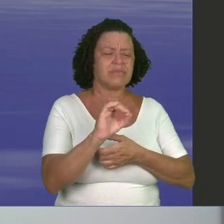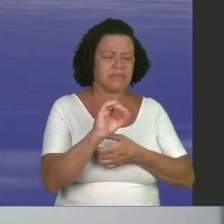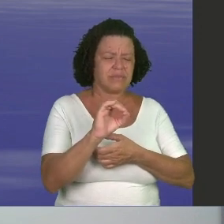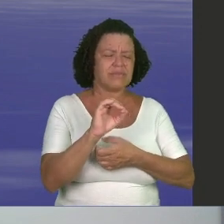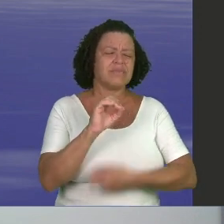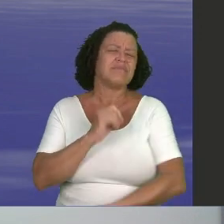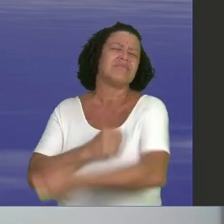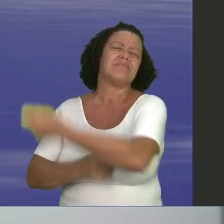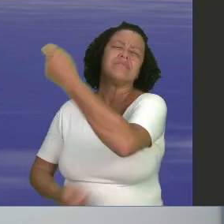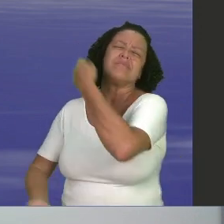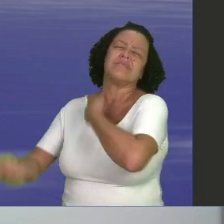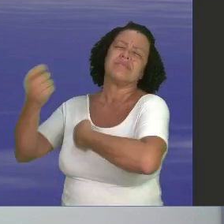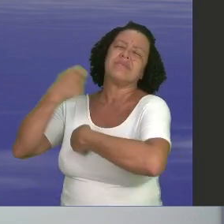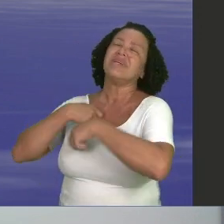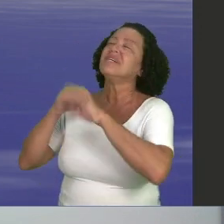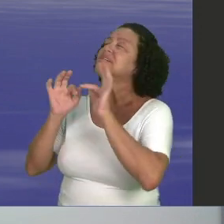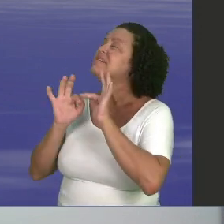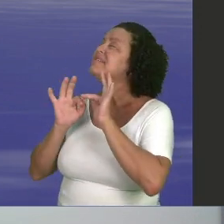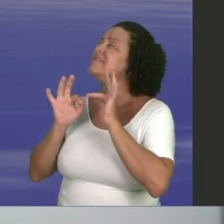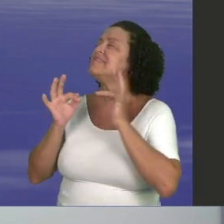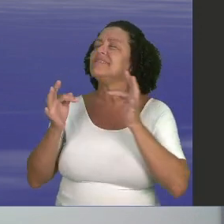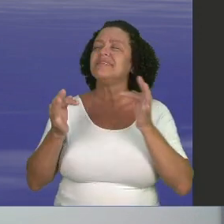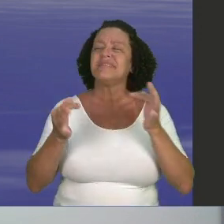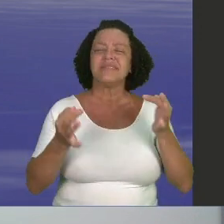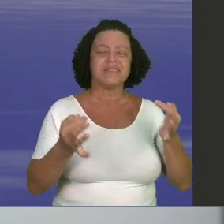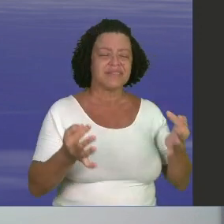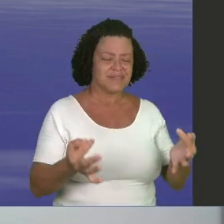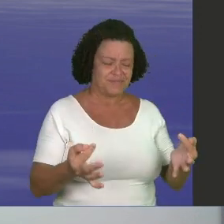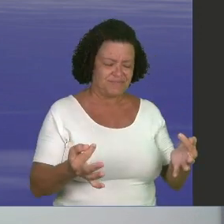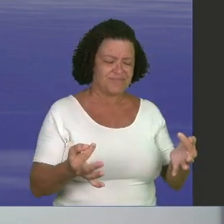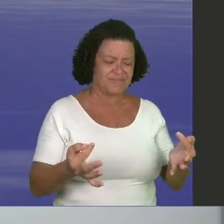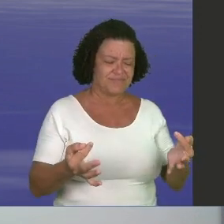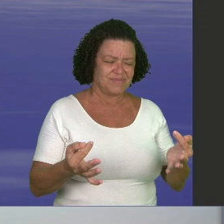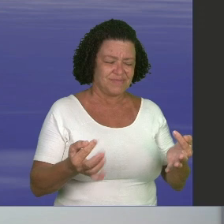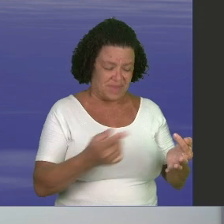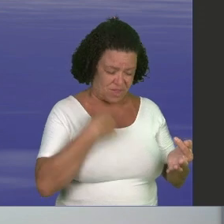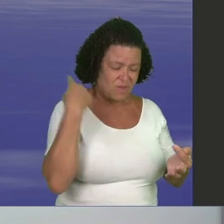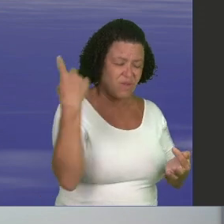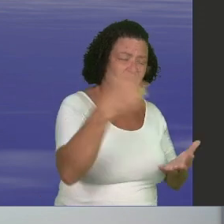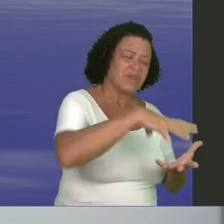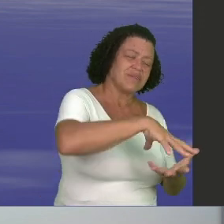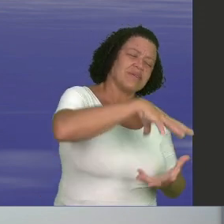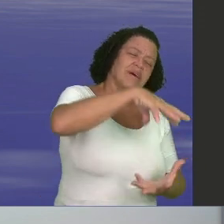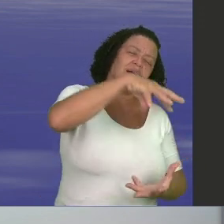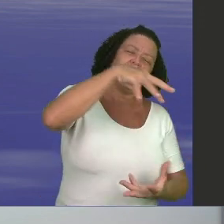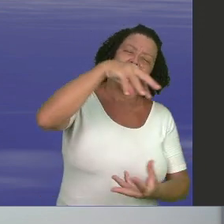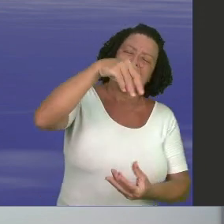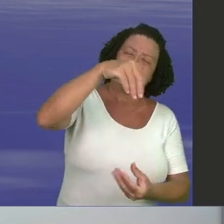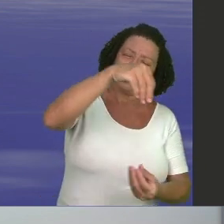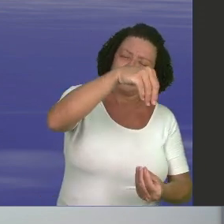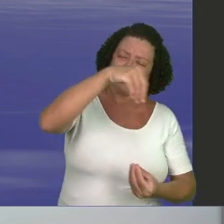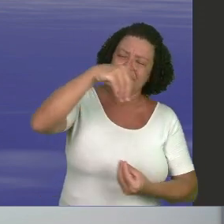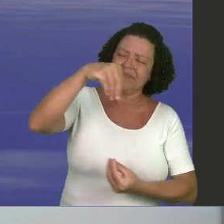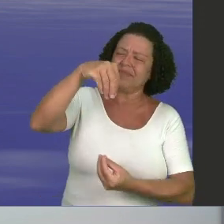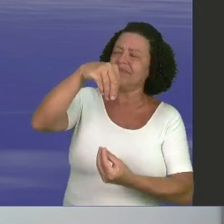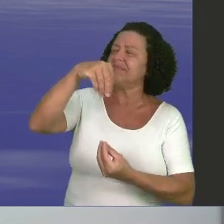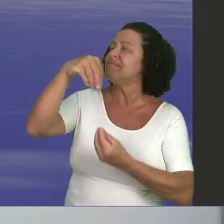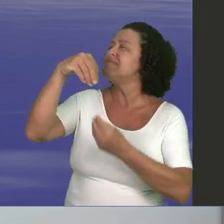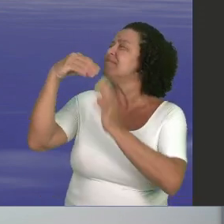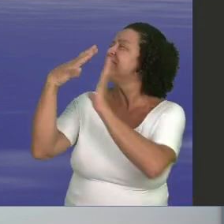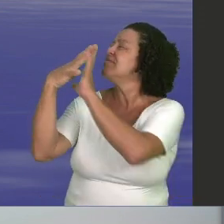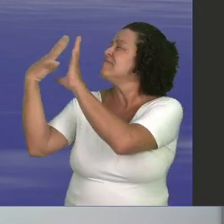Dai-nos a simplicidade, que fará de nossas almas o espelho, onde se